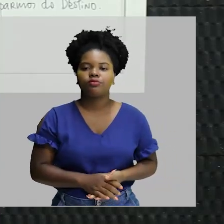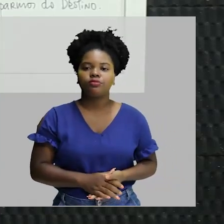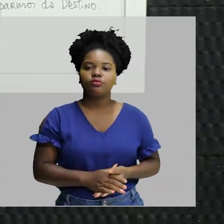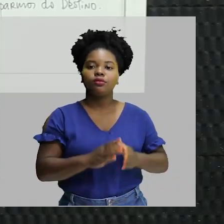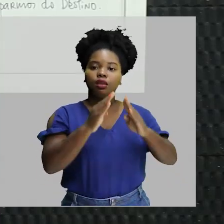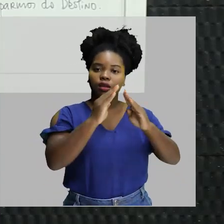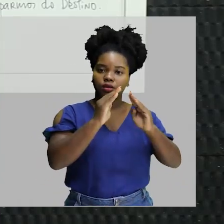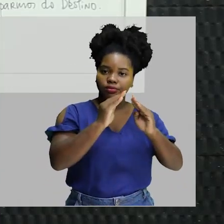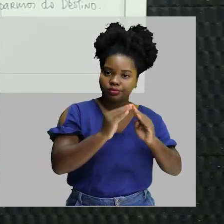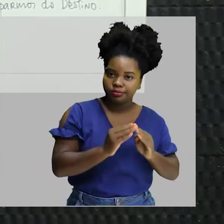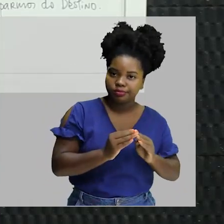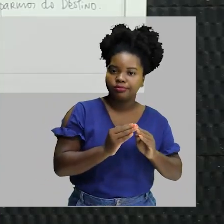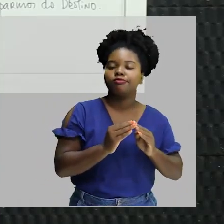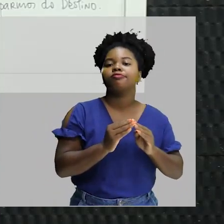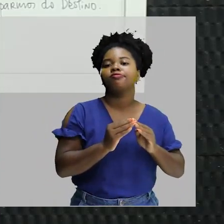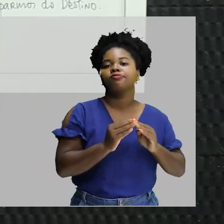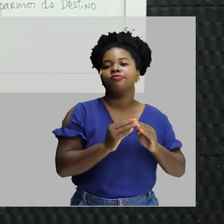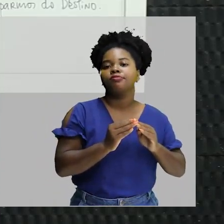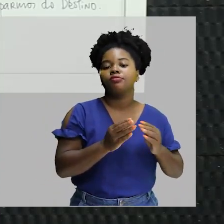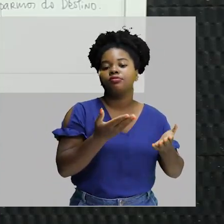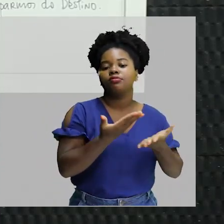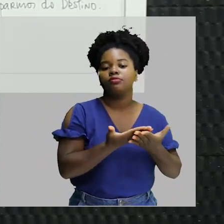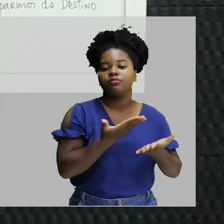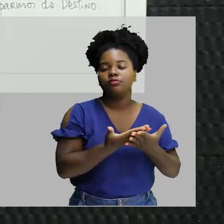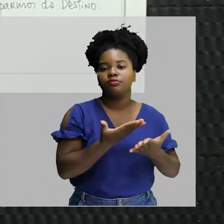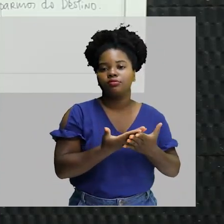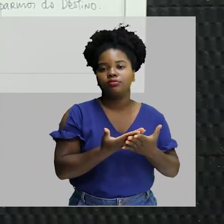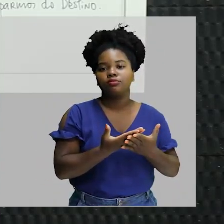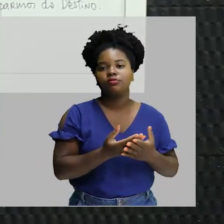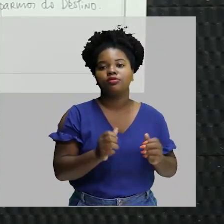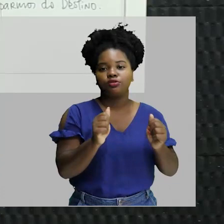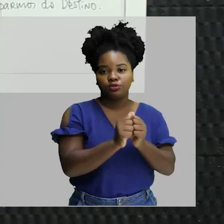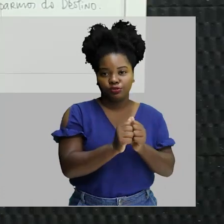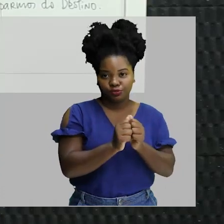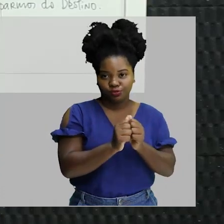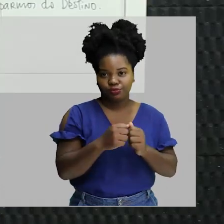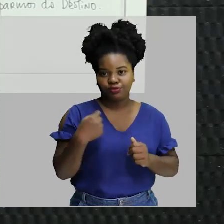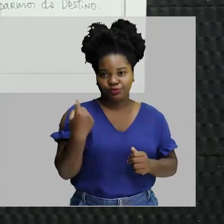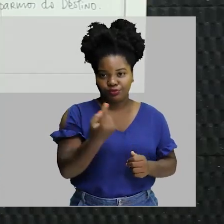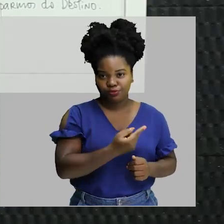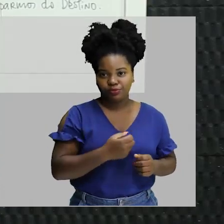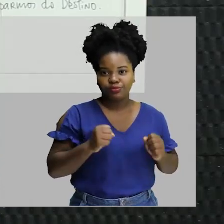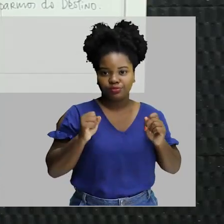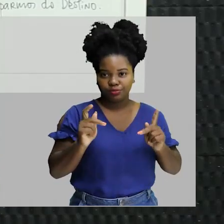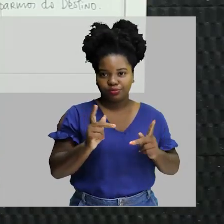Fique em casa, fique estudando, fique conosco, tá?